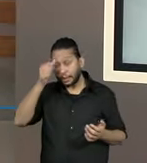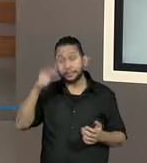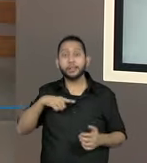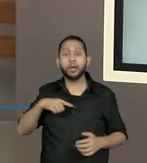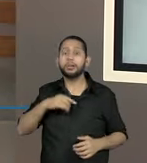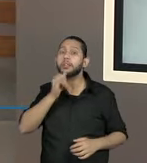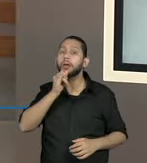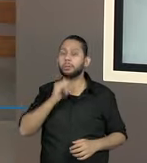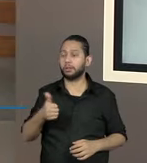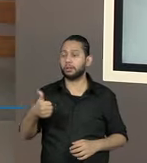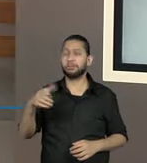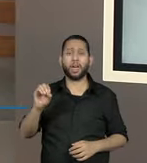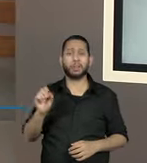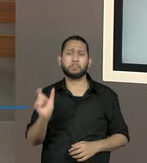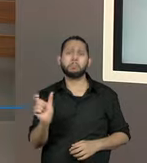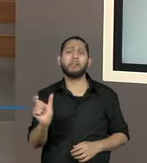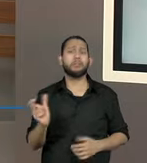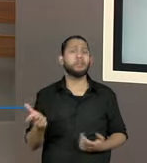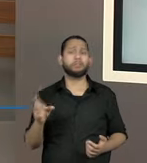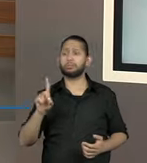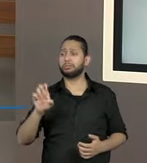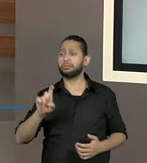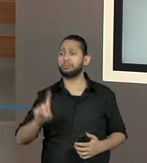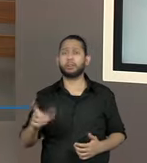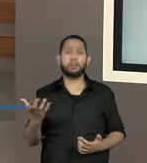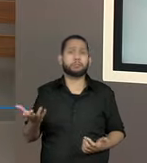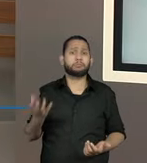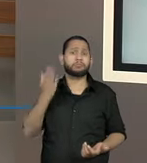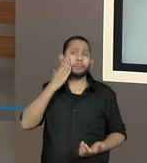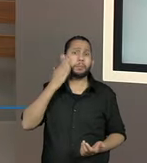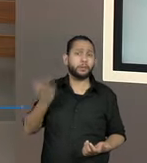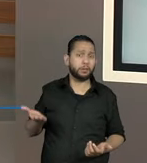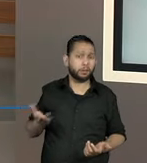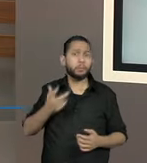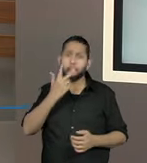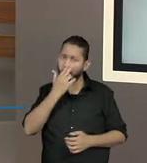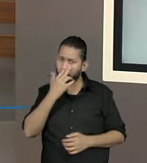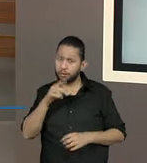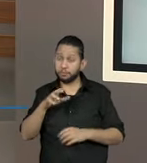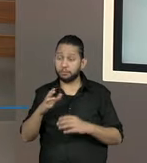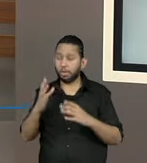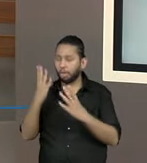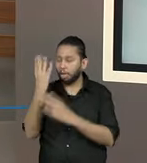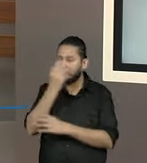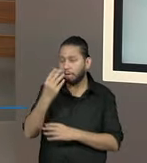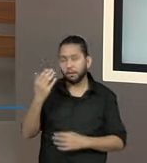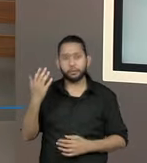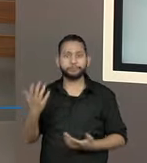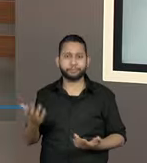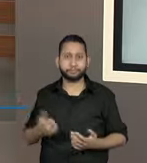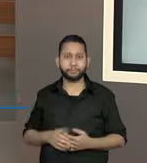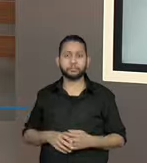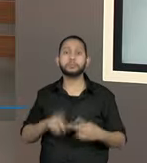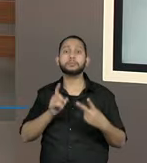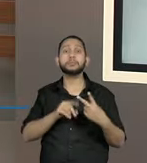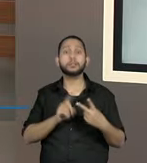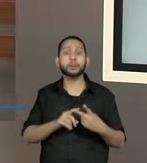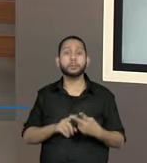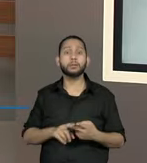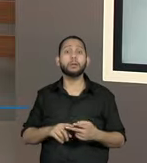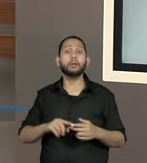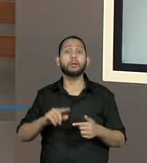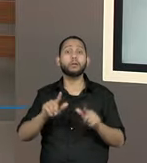10 vir por extenso, não em forma de numeral, isso é uma pegadinha. Como perguntar a quantidade total de